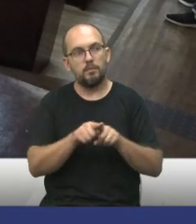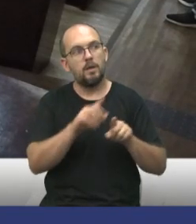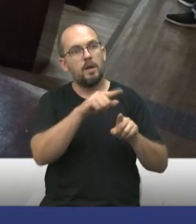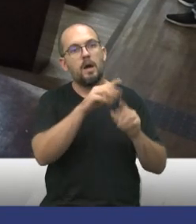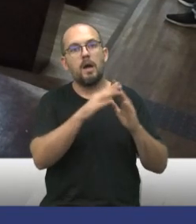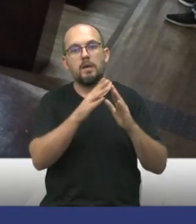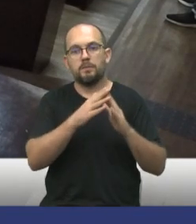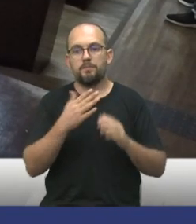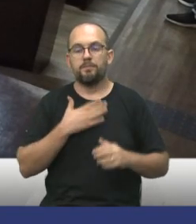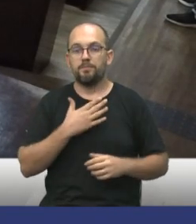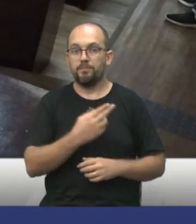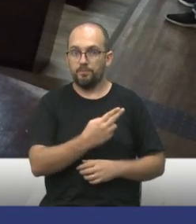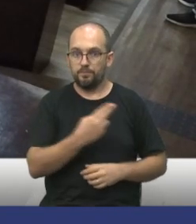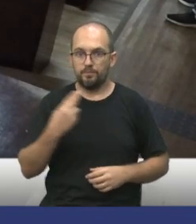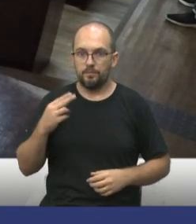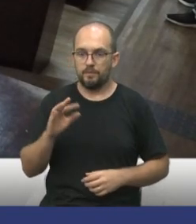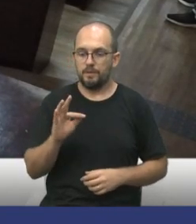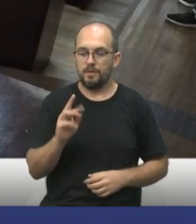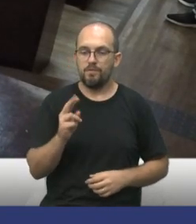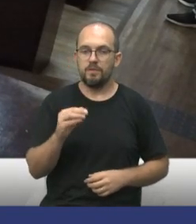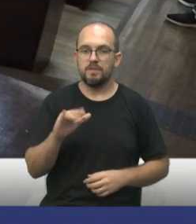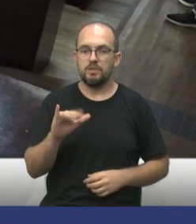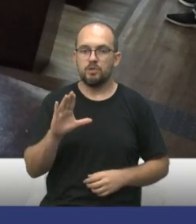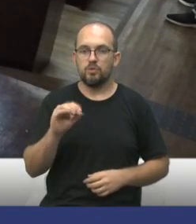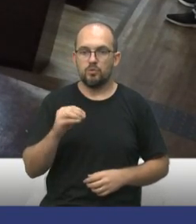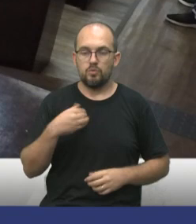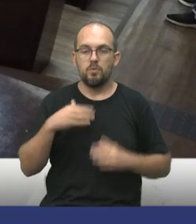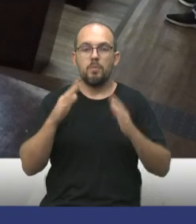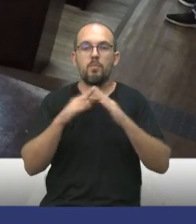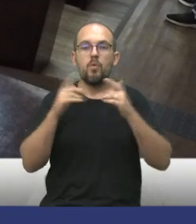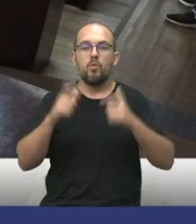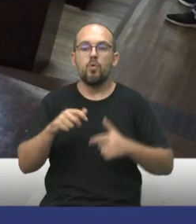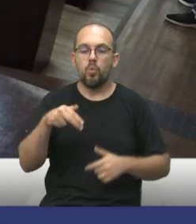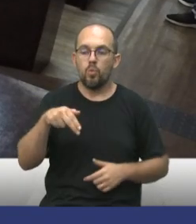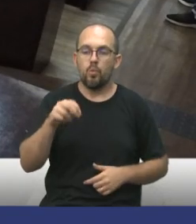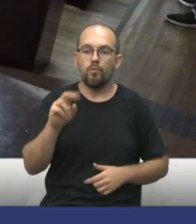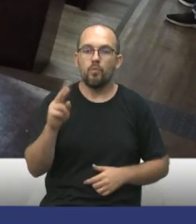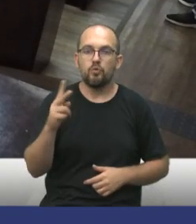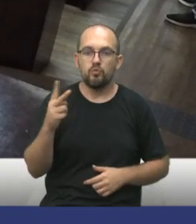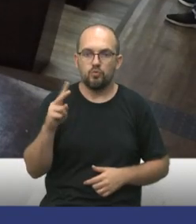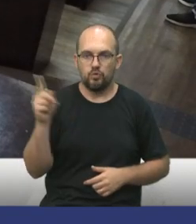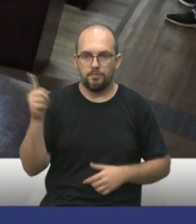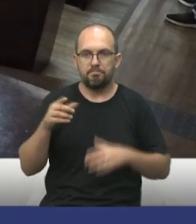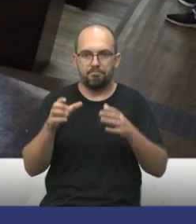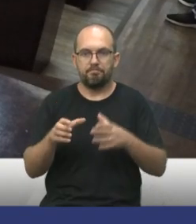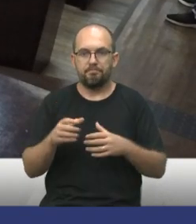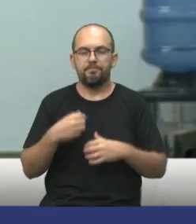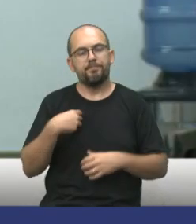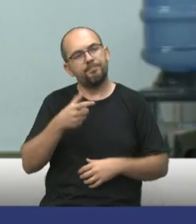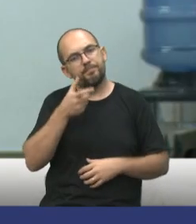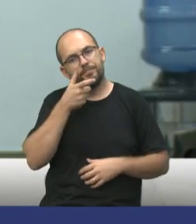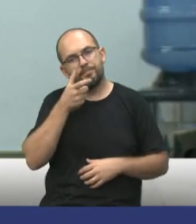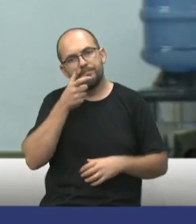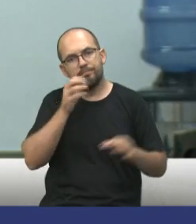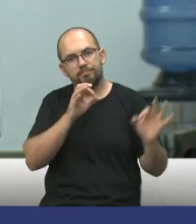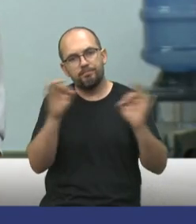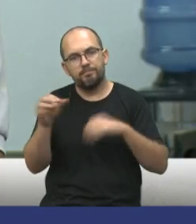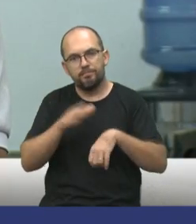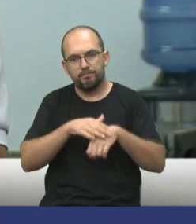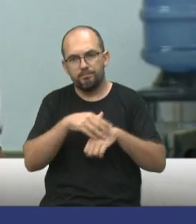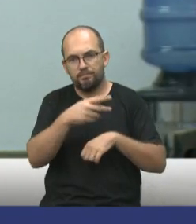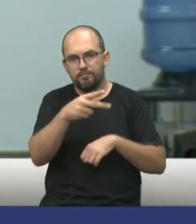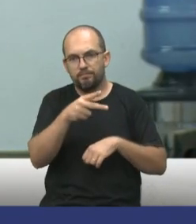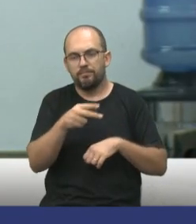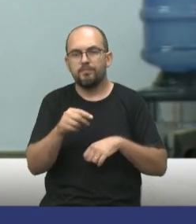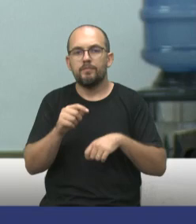chamo Francisco, moro no bairro Novo Horizonte, presidente. Assisti a reportagem do senhor,